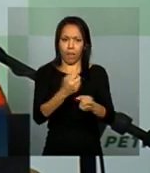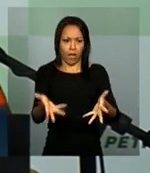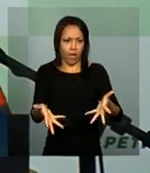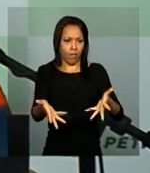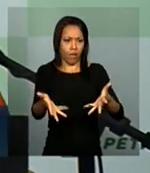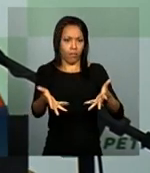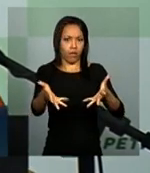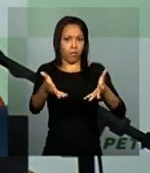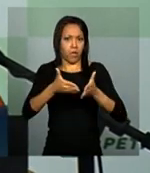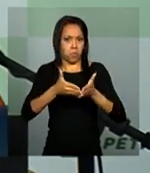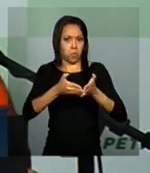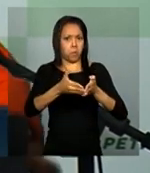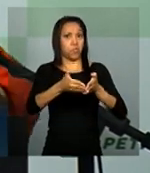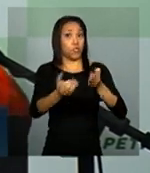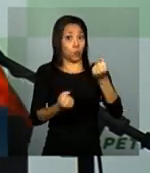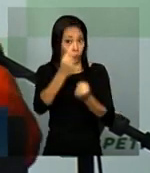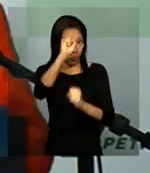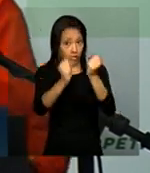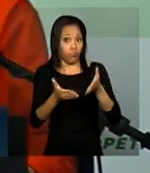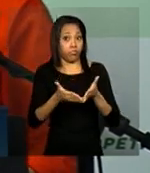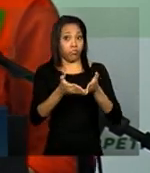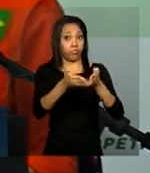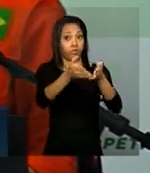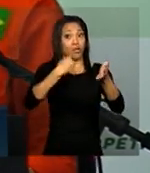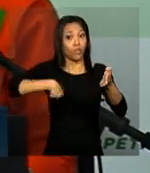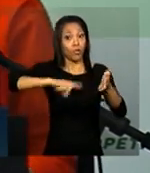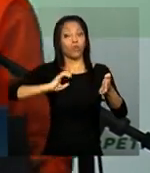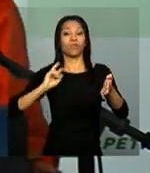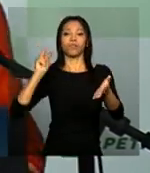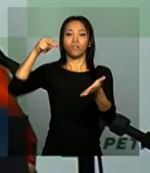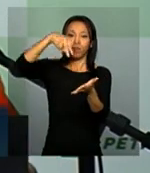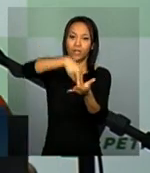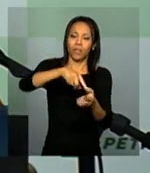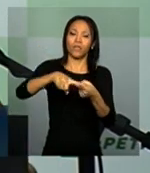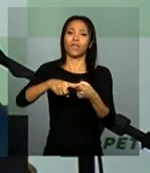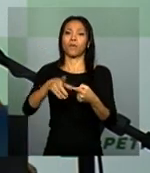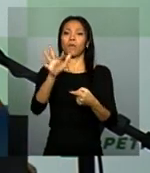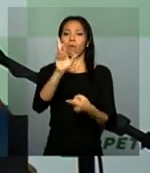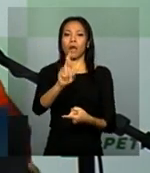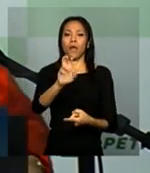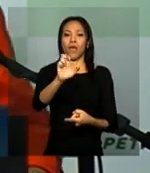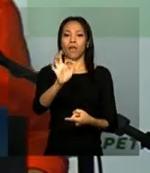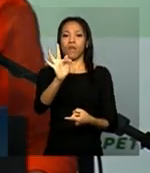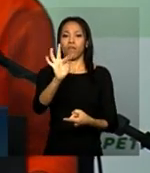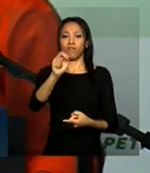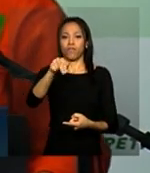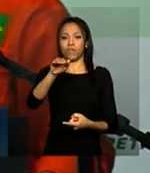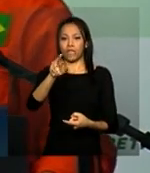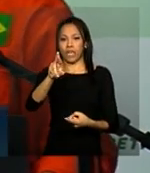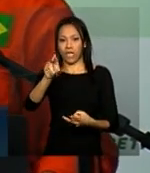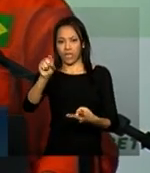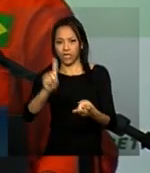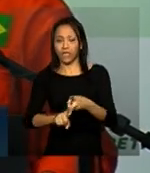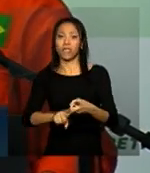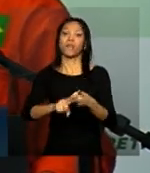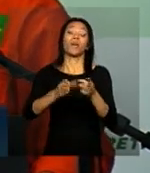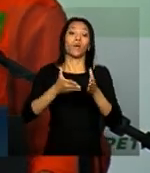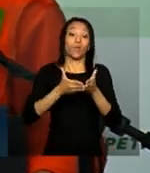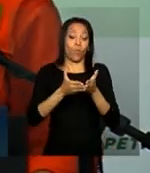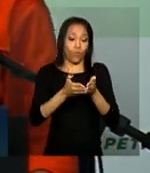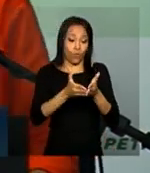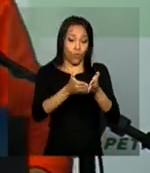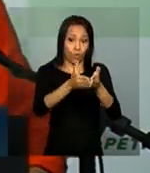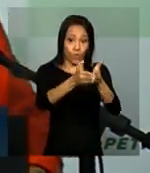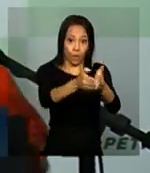portuário industrial que nós estamos aqui com a refinaria Abreu e Lima, com o estaleiro Atlântico